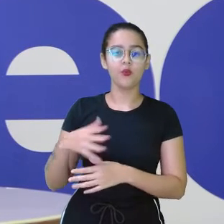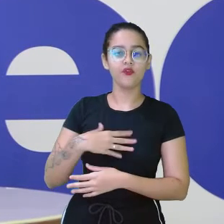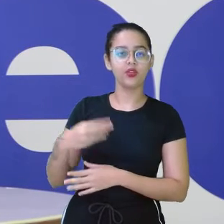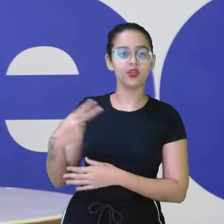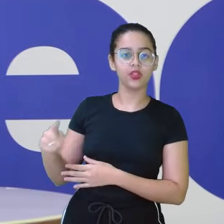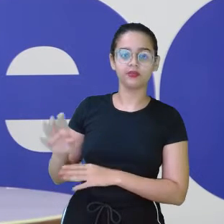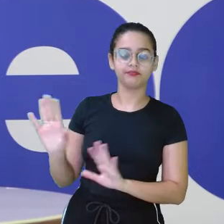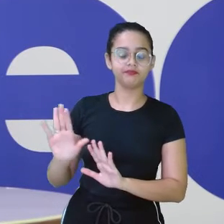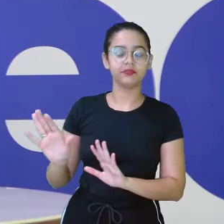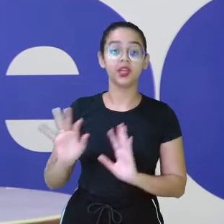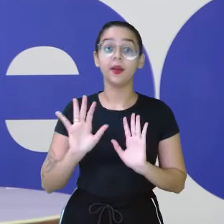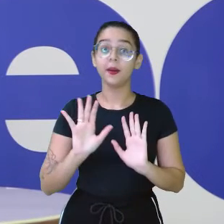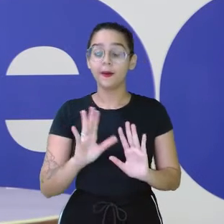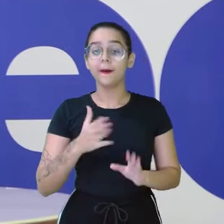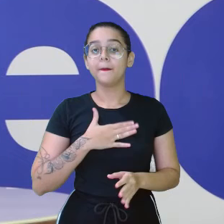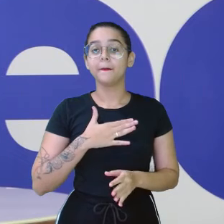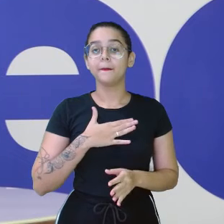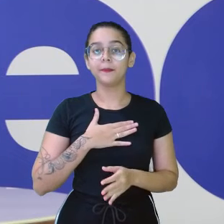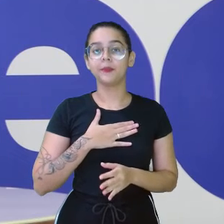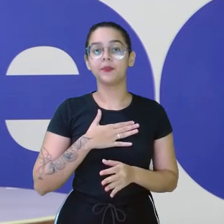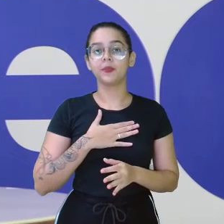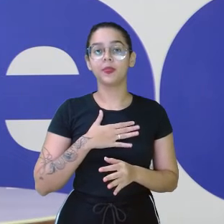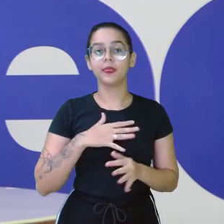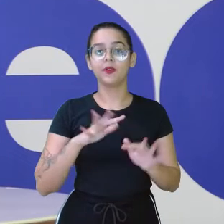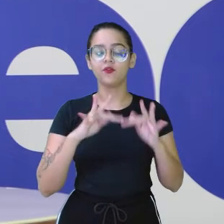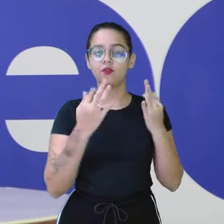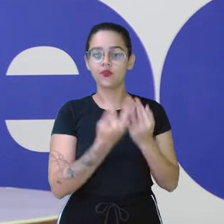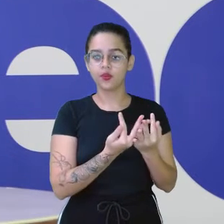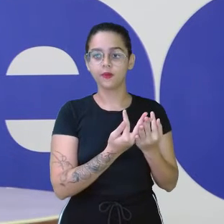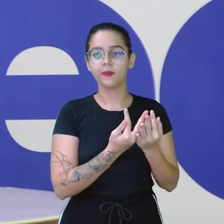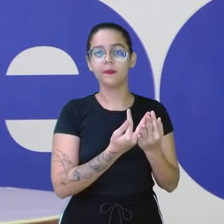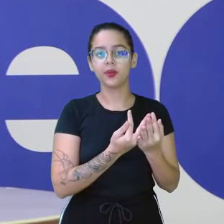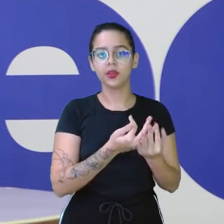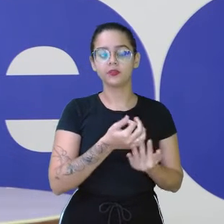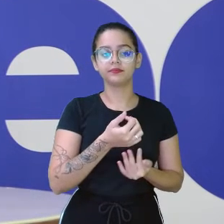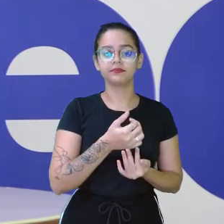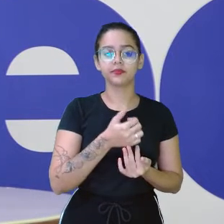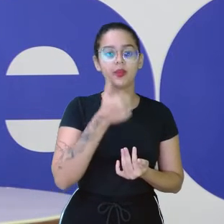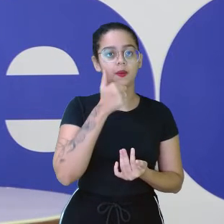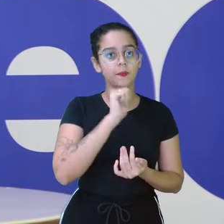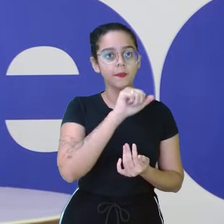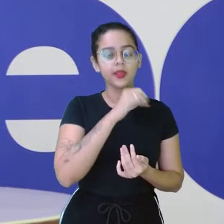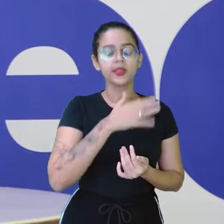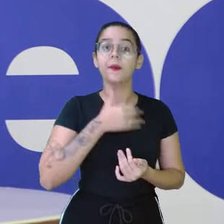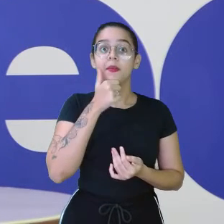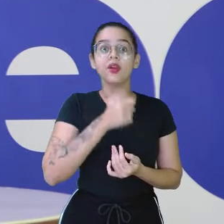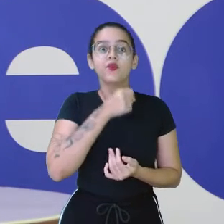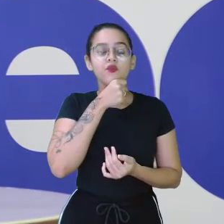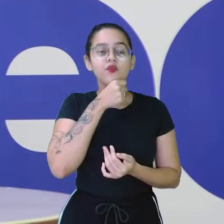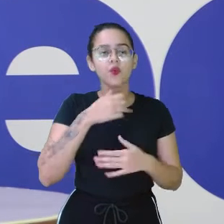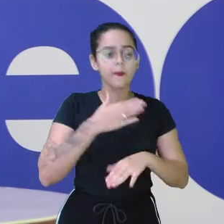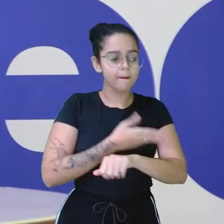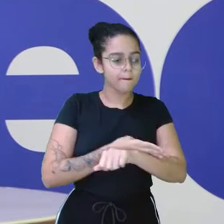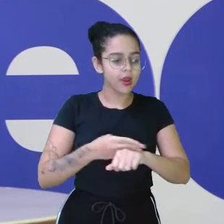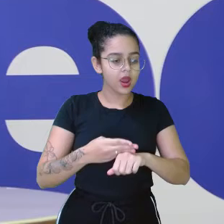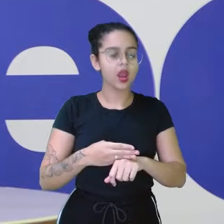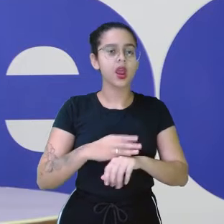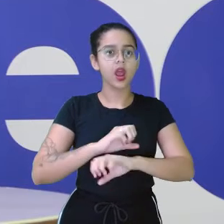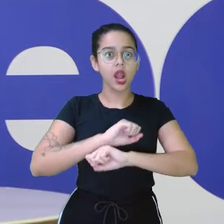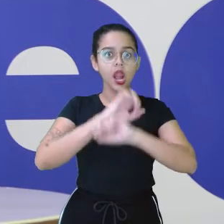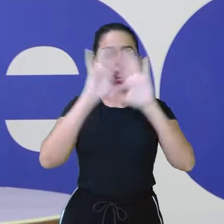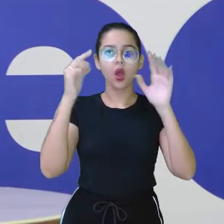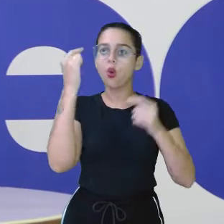mais. E já na família materna minha, tinha minha avó que era clara, né, pele clara, com os olhos